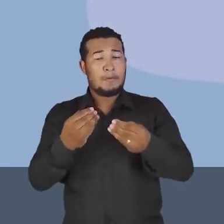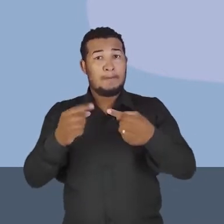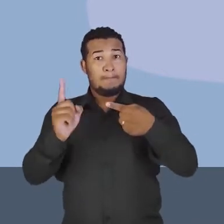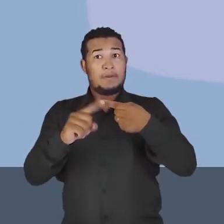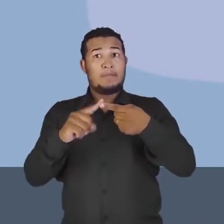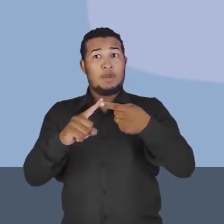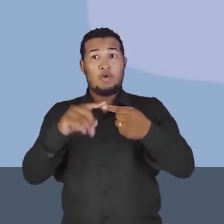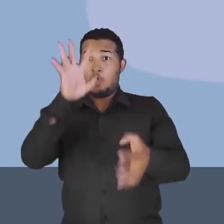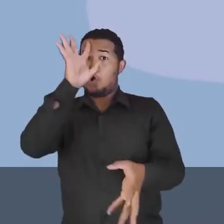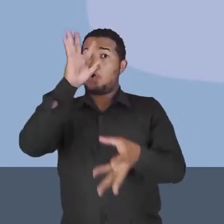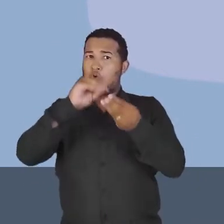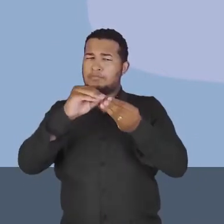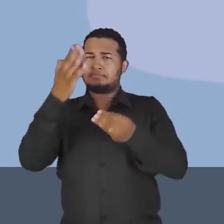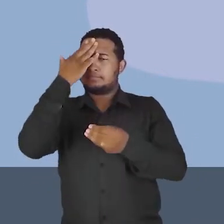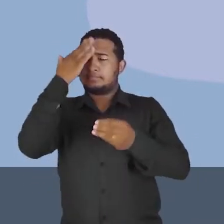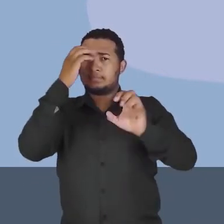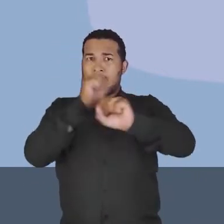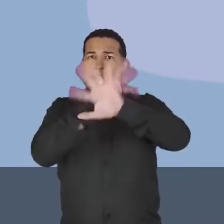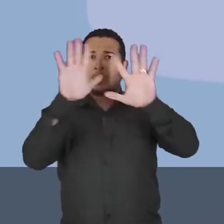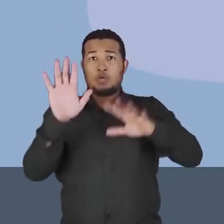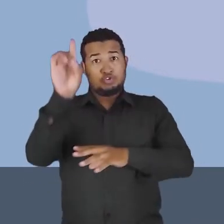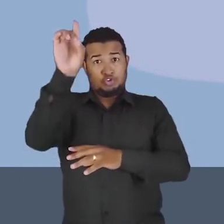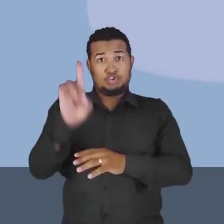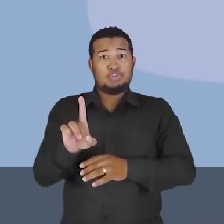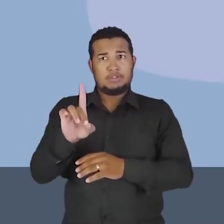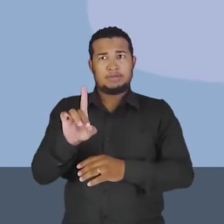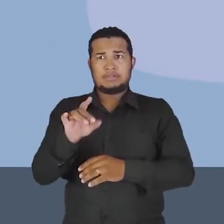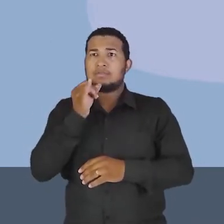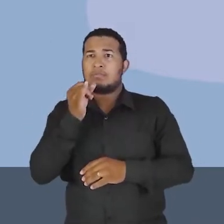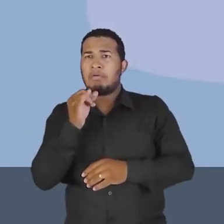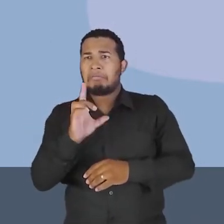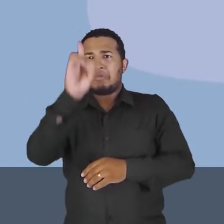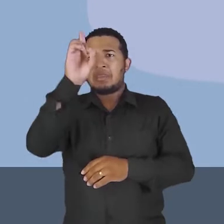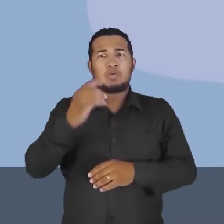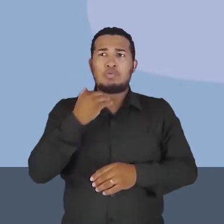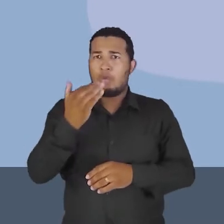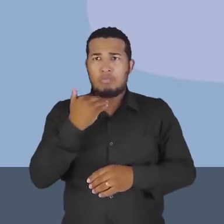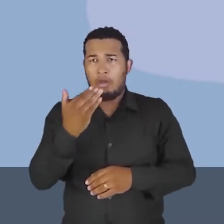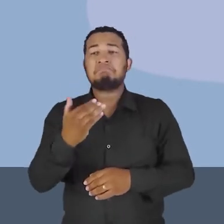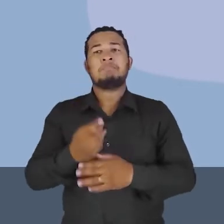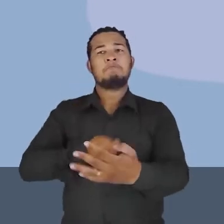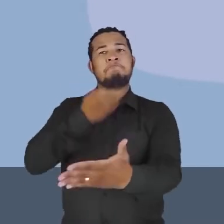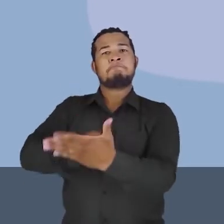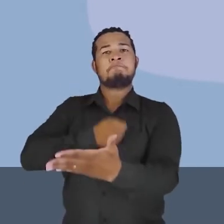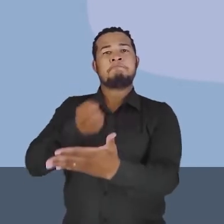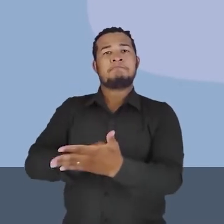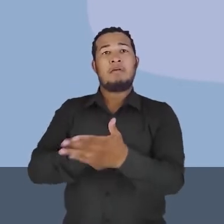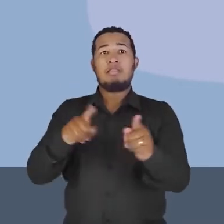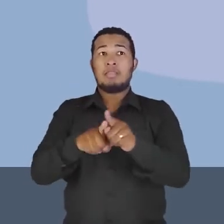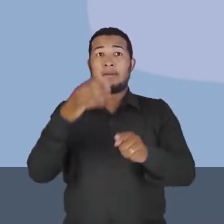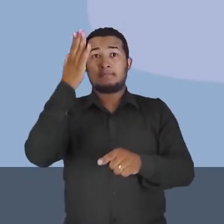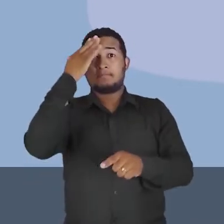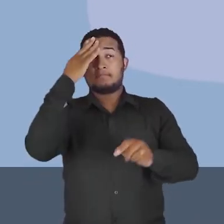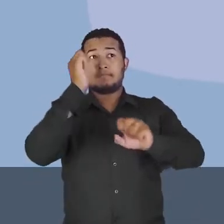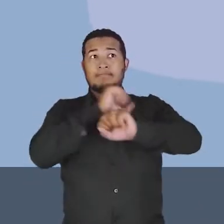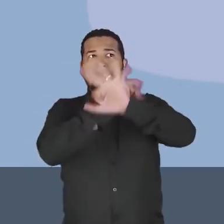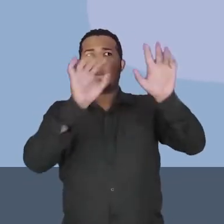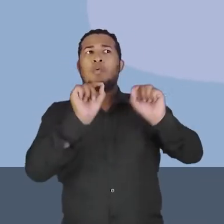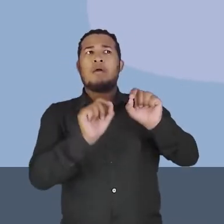compreendendo nossos direitos, reivindicando quando não são atendidos e compreendendo que as autoridades políticas devem